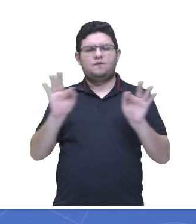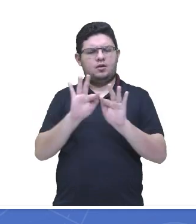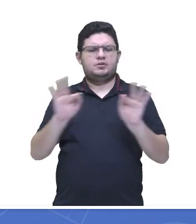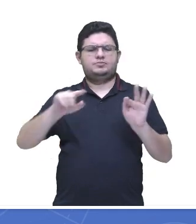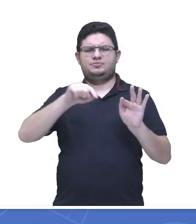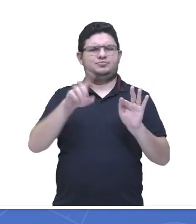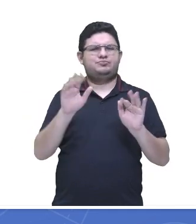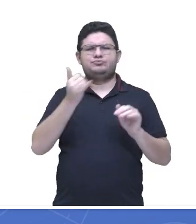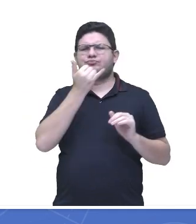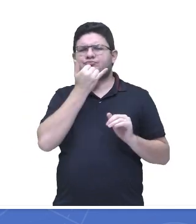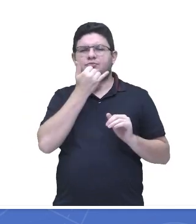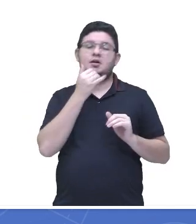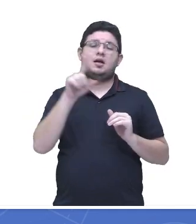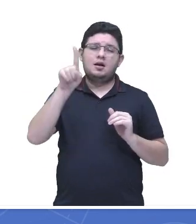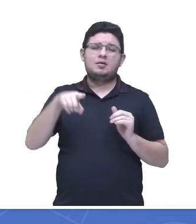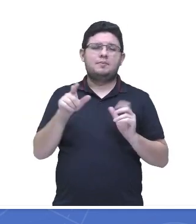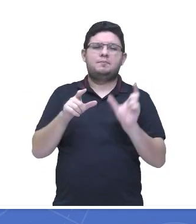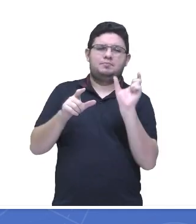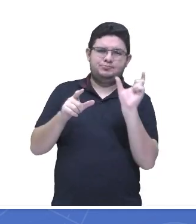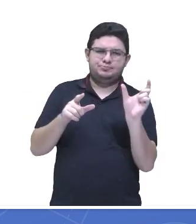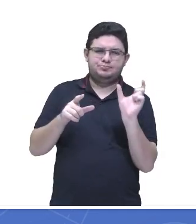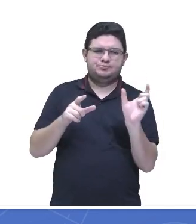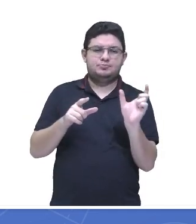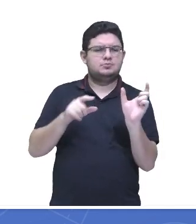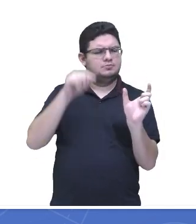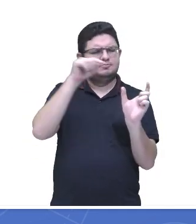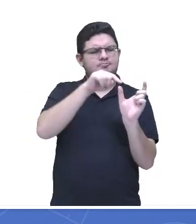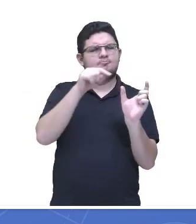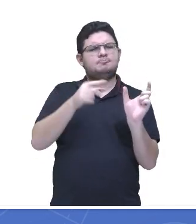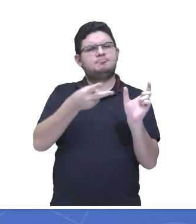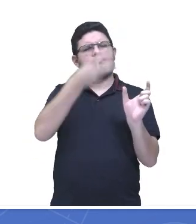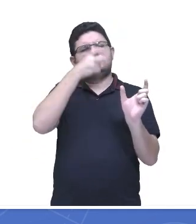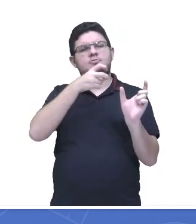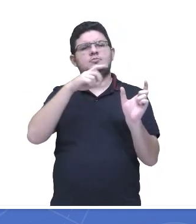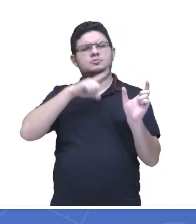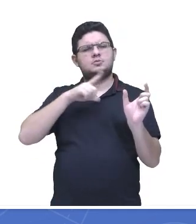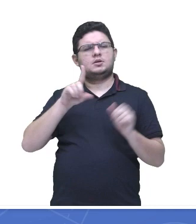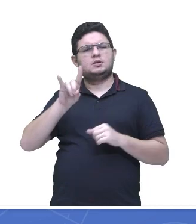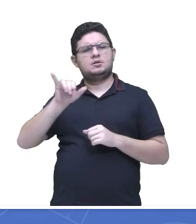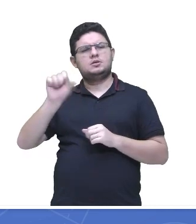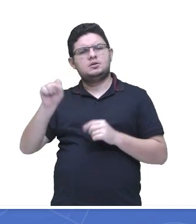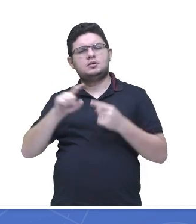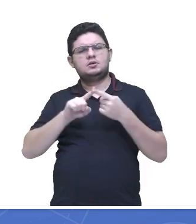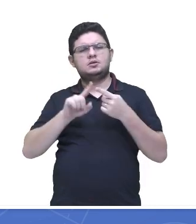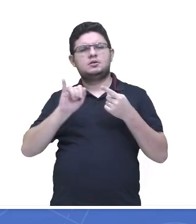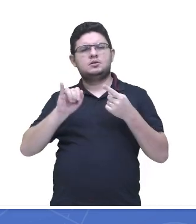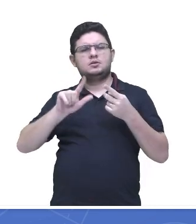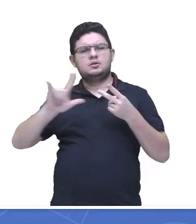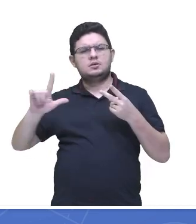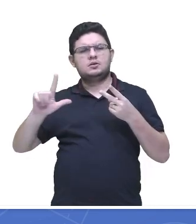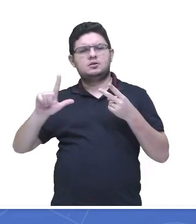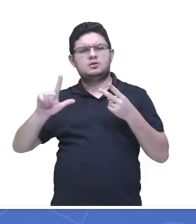palavra, na palavra, eu percebi o this, o eu, o am,